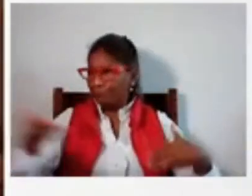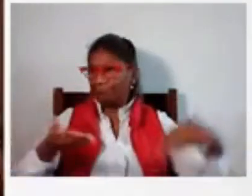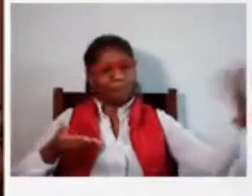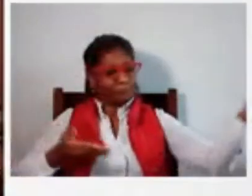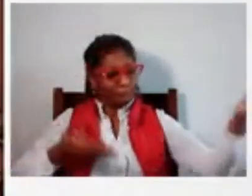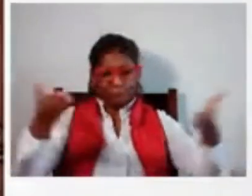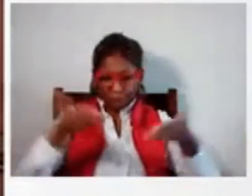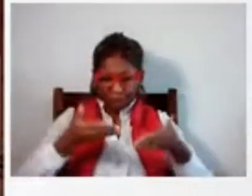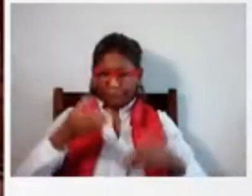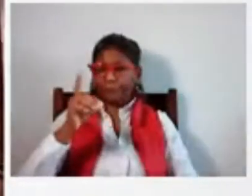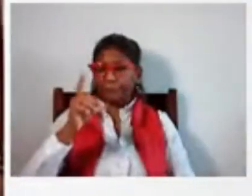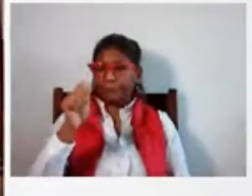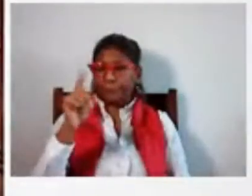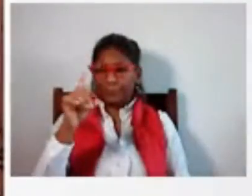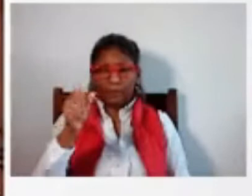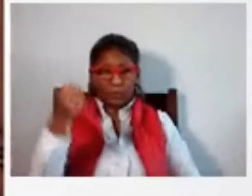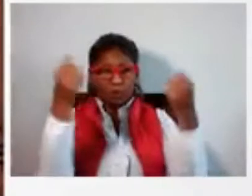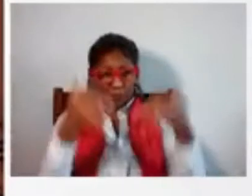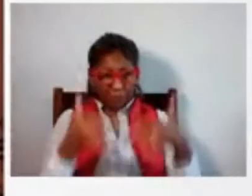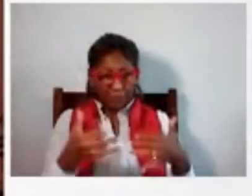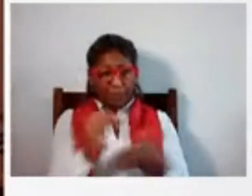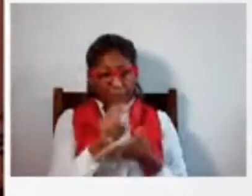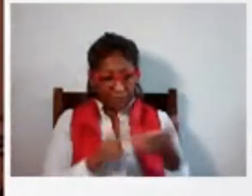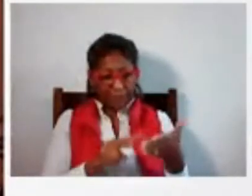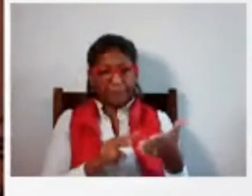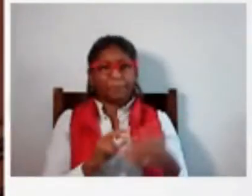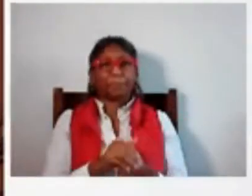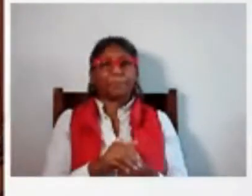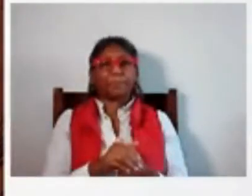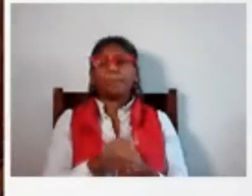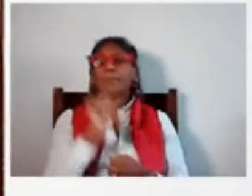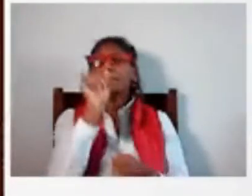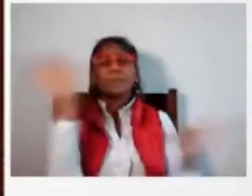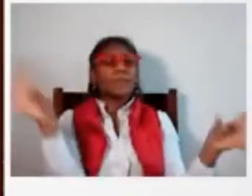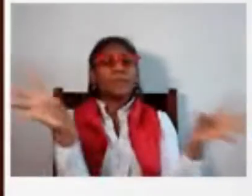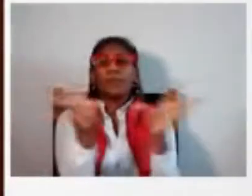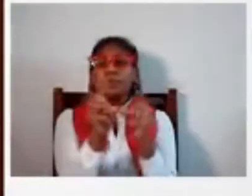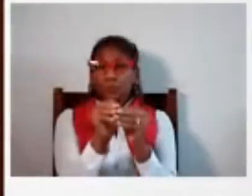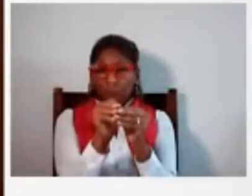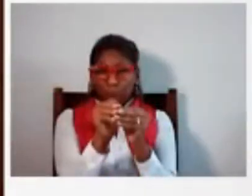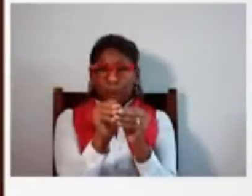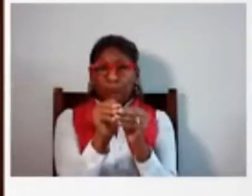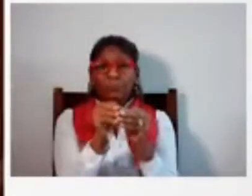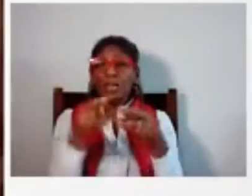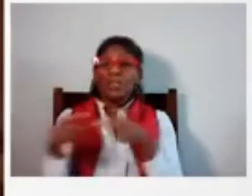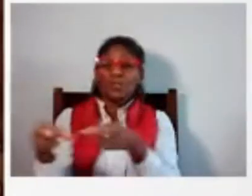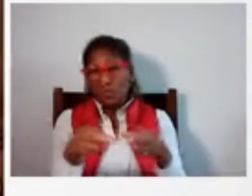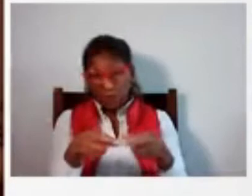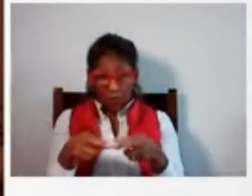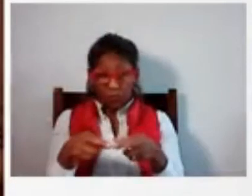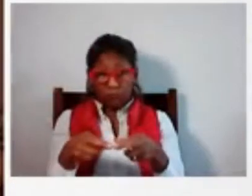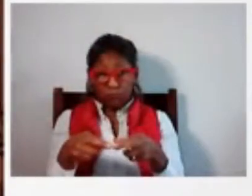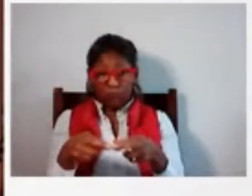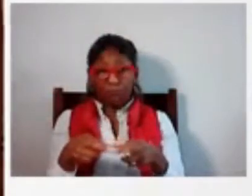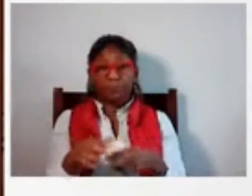vou dividir com vocês, então, o que nós avaliamos especificamente sobre cada uma das regiões. Lembrando, a